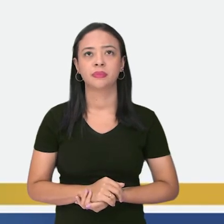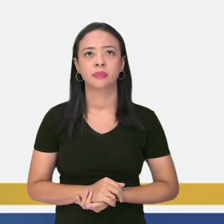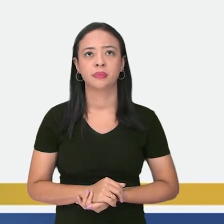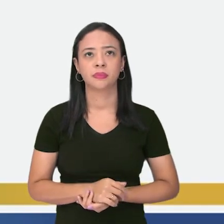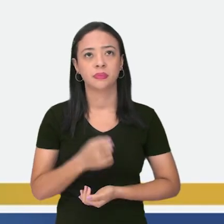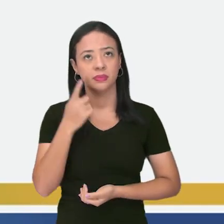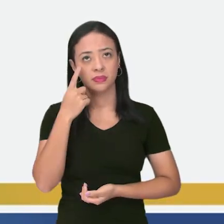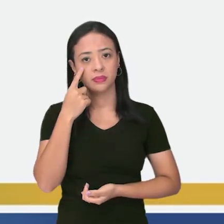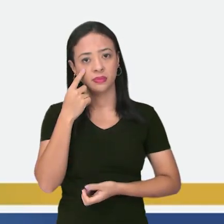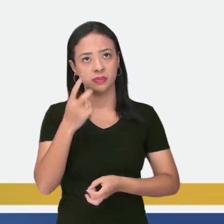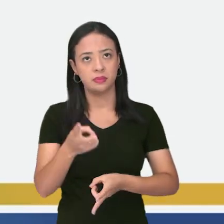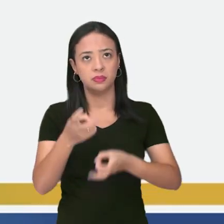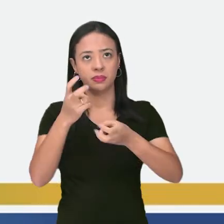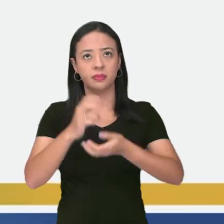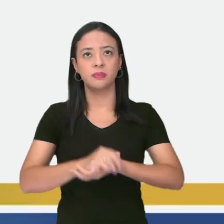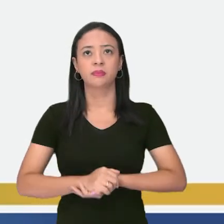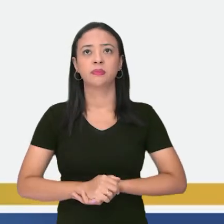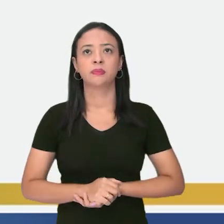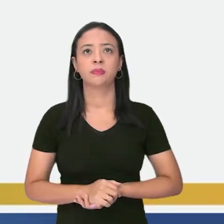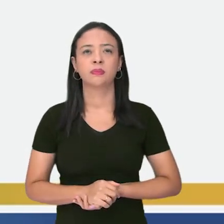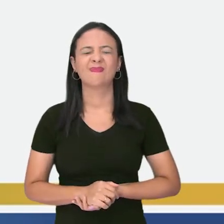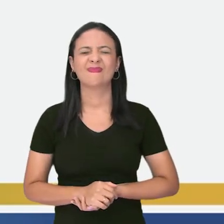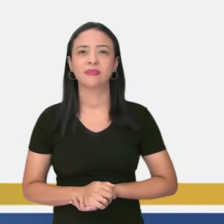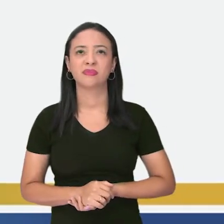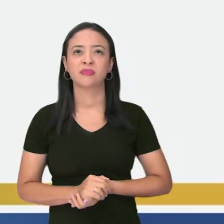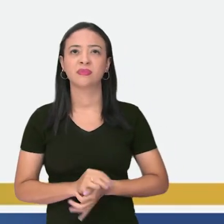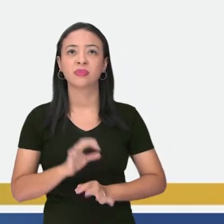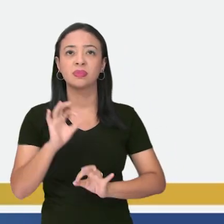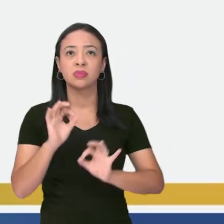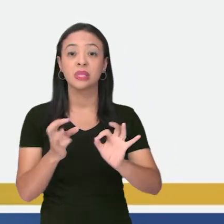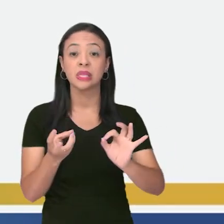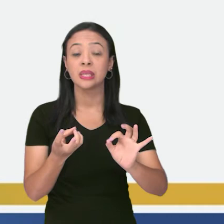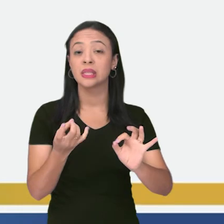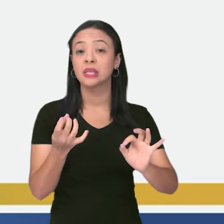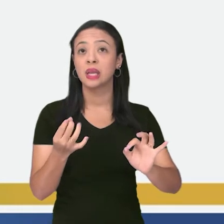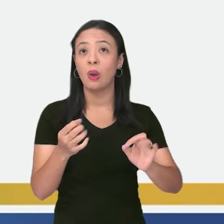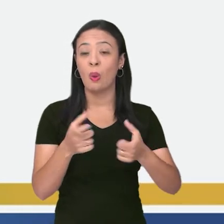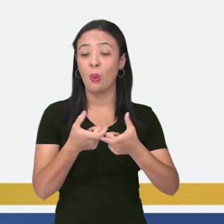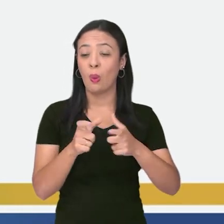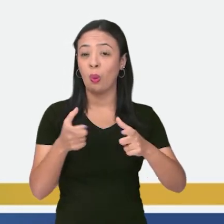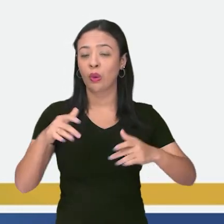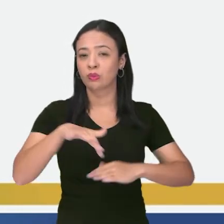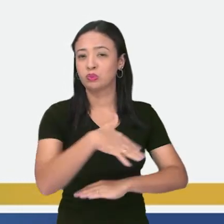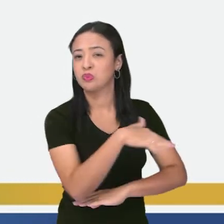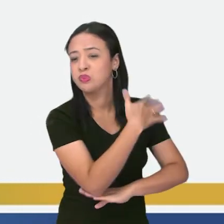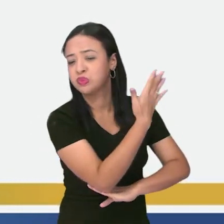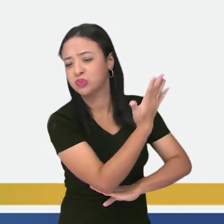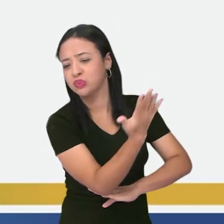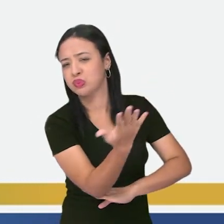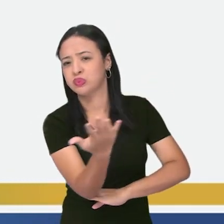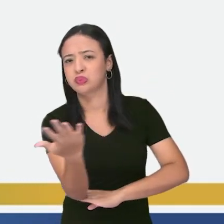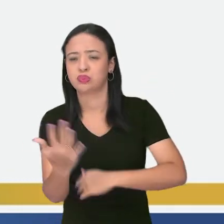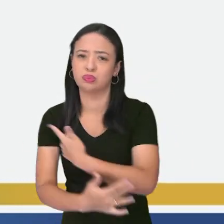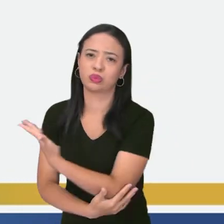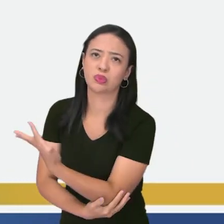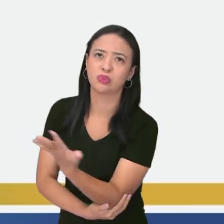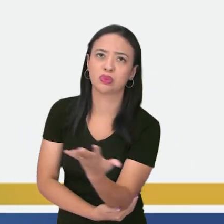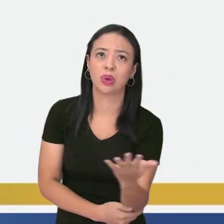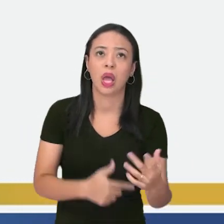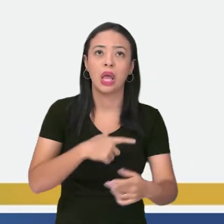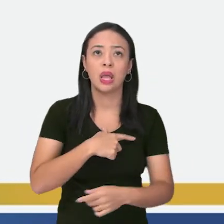Então vejamos. Calculando o crescimento do desmatamento, nós vamos ter